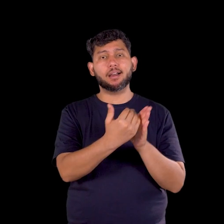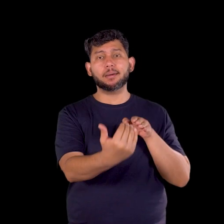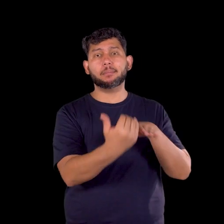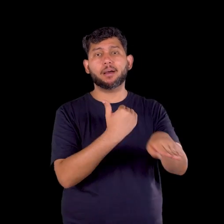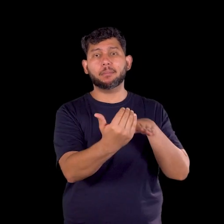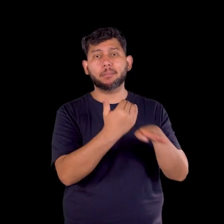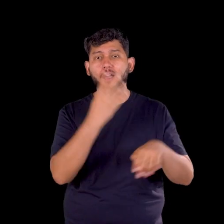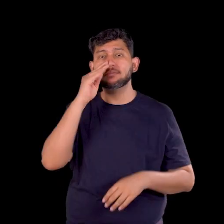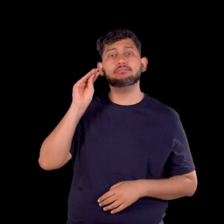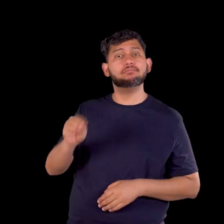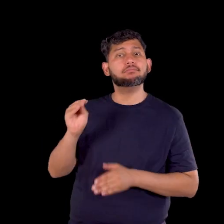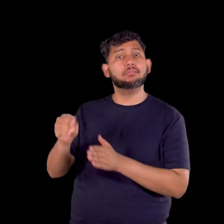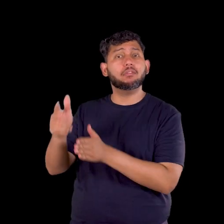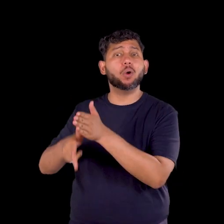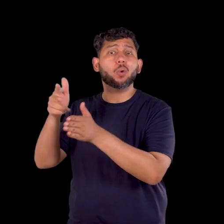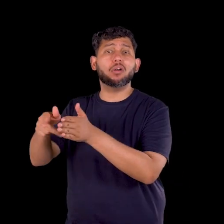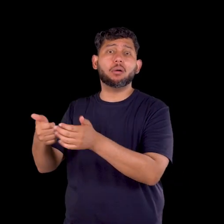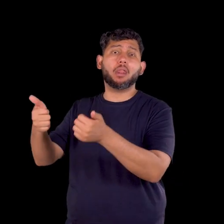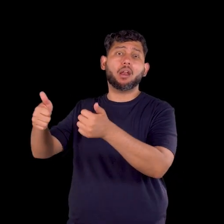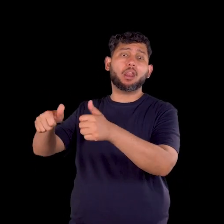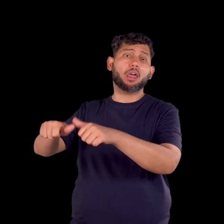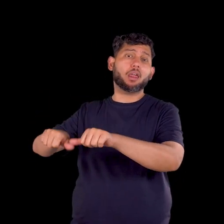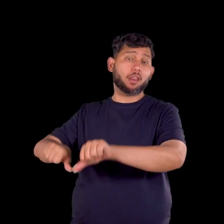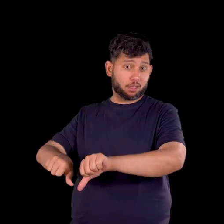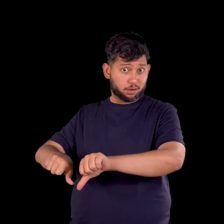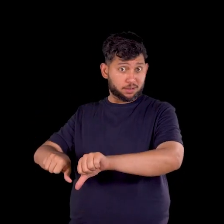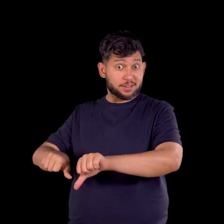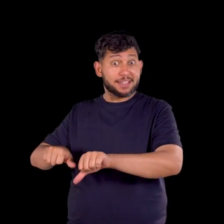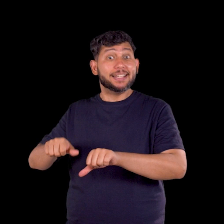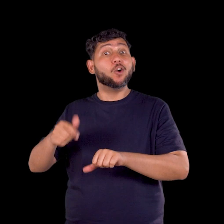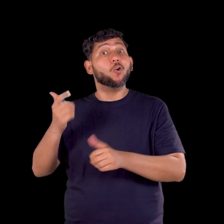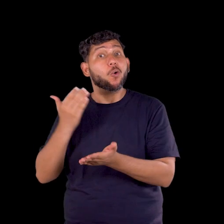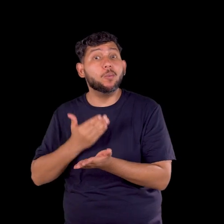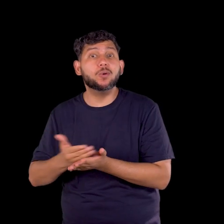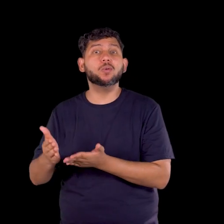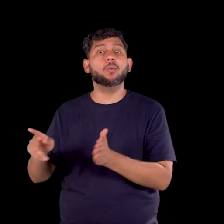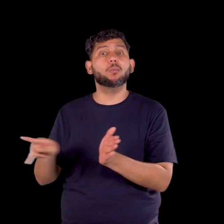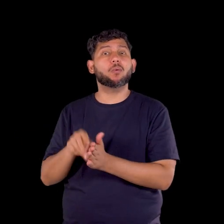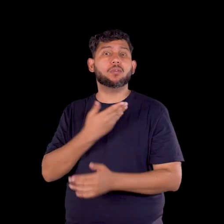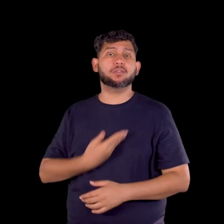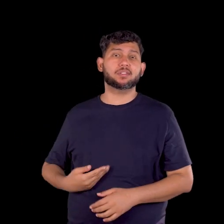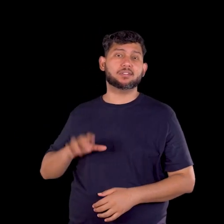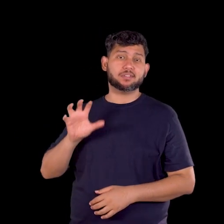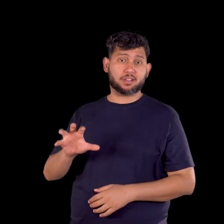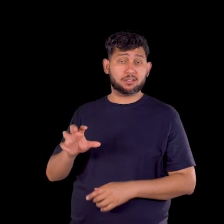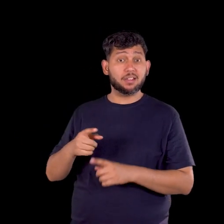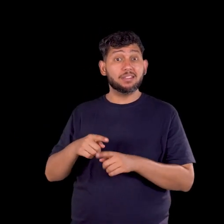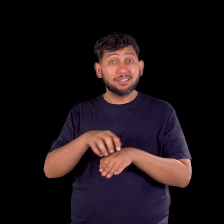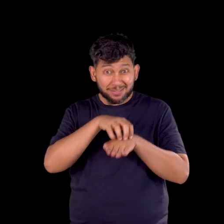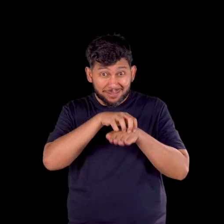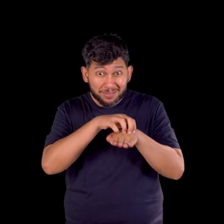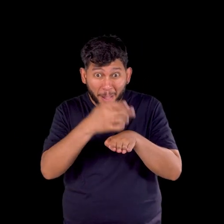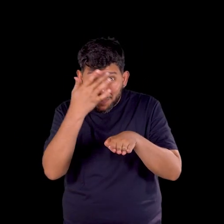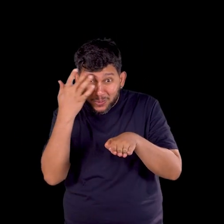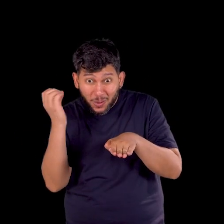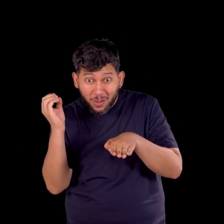triste período de decadência que culminaria na estatização das estradas de ferro, e o transporte de passageiros praticamente